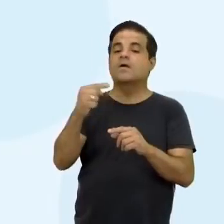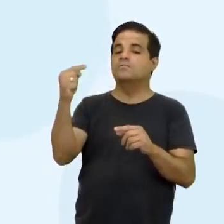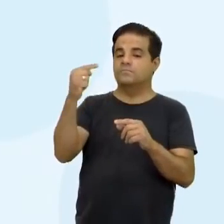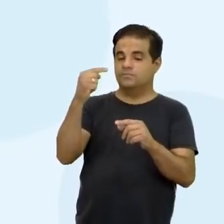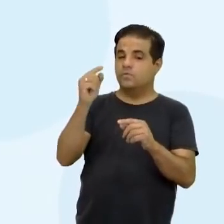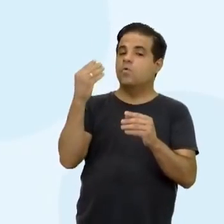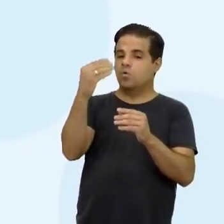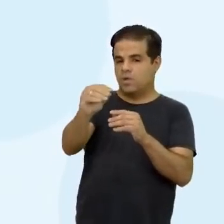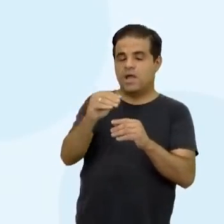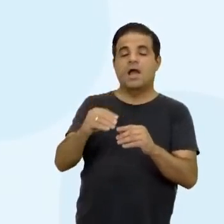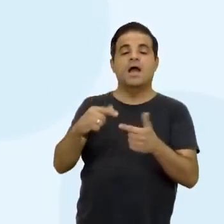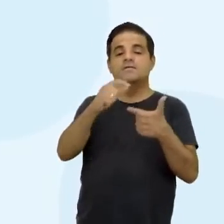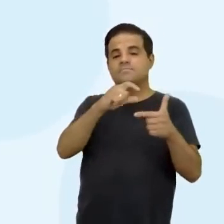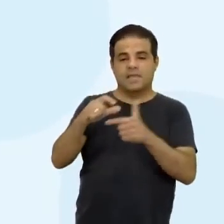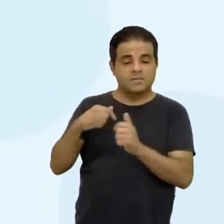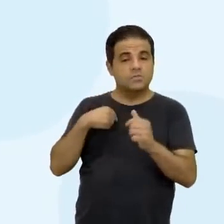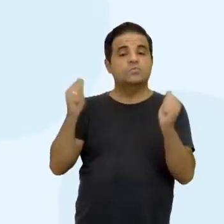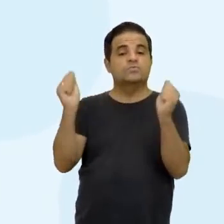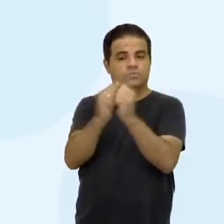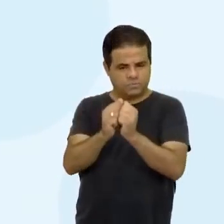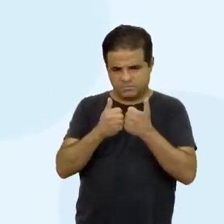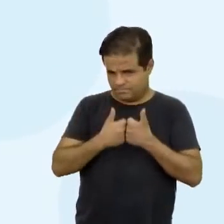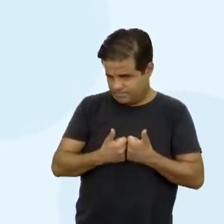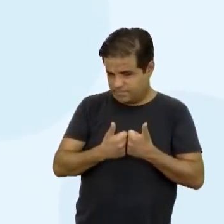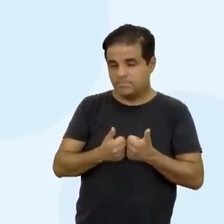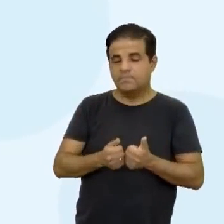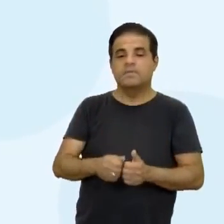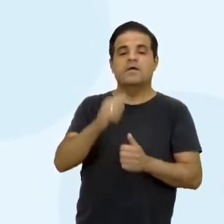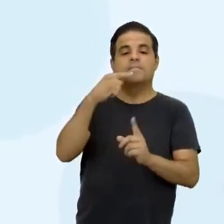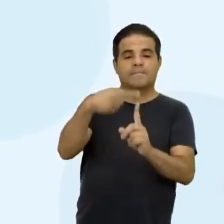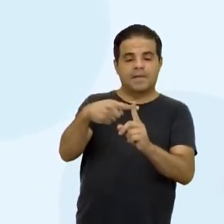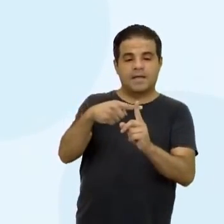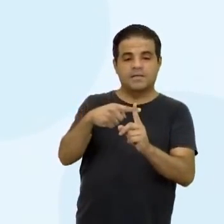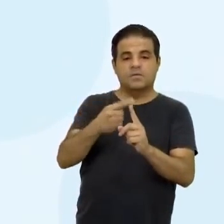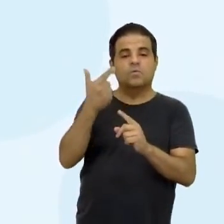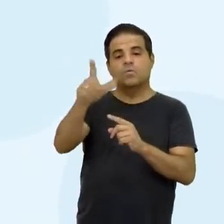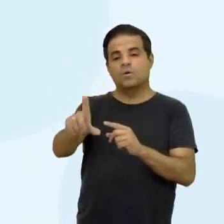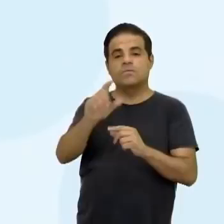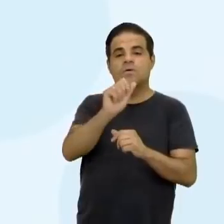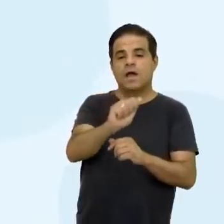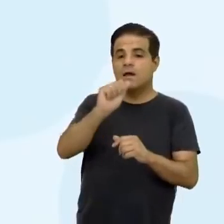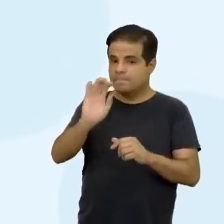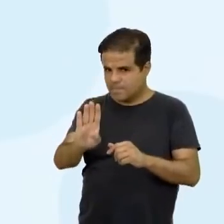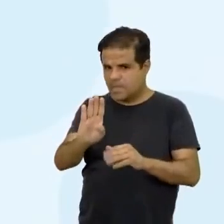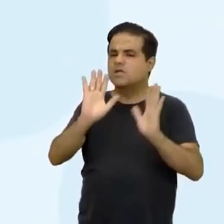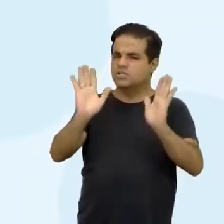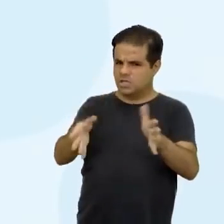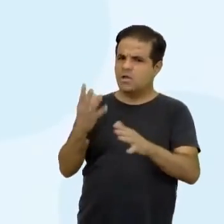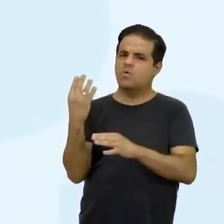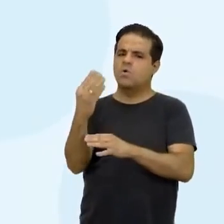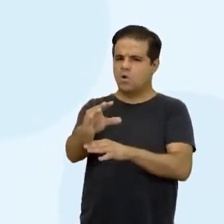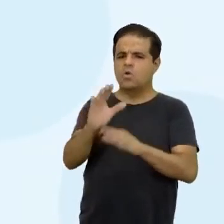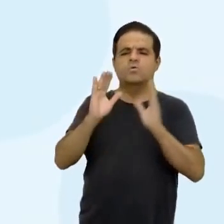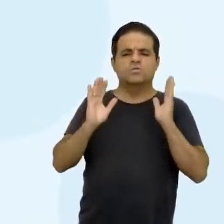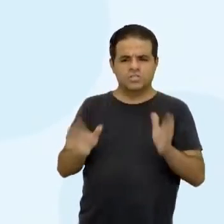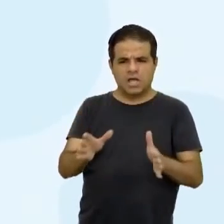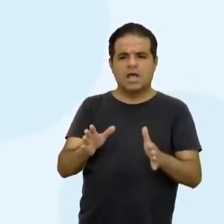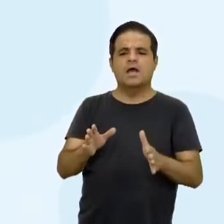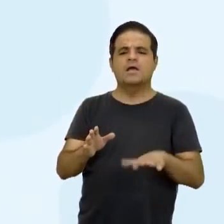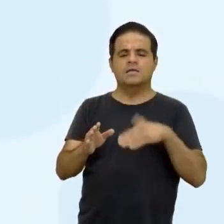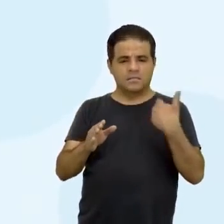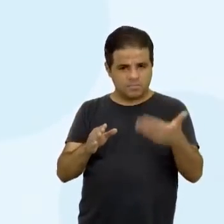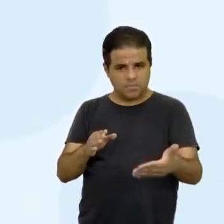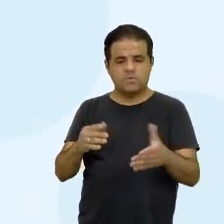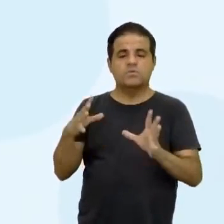vou até colocar aqui para gente as peças que eu tô juntando tá certo mas outro a b que a gente já colocou ali e